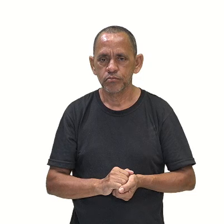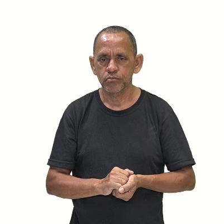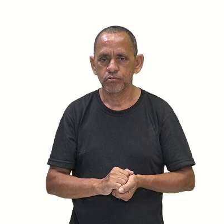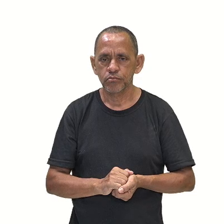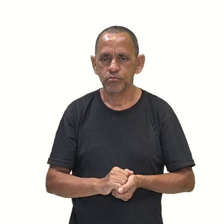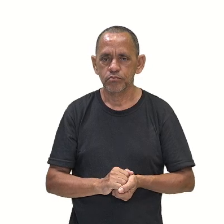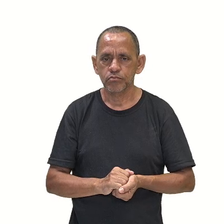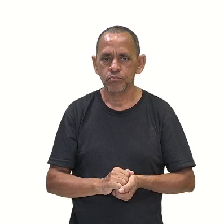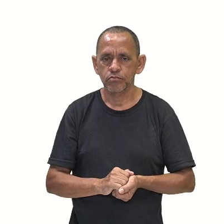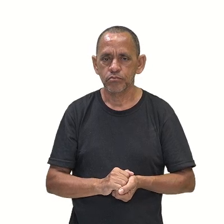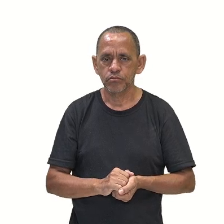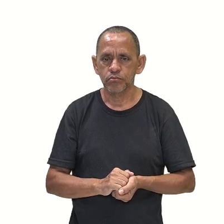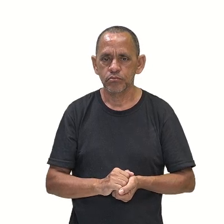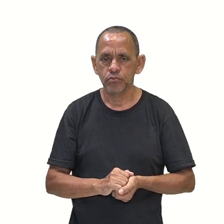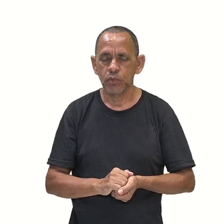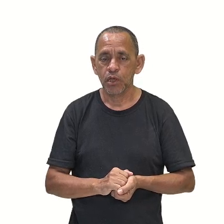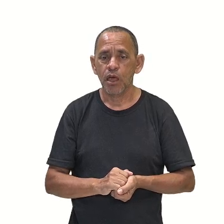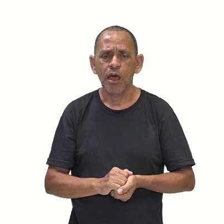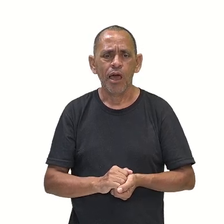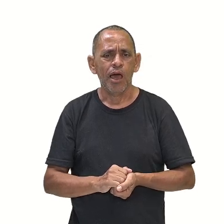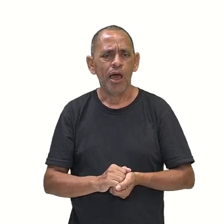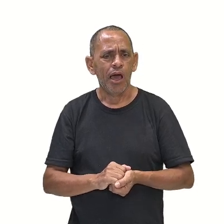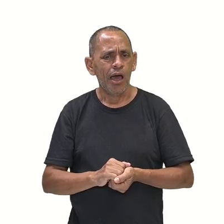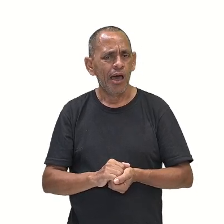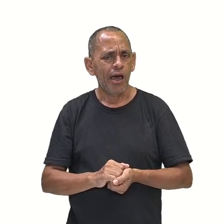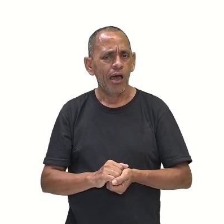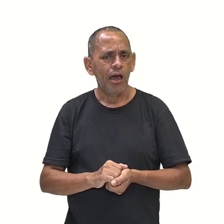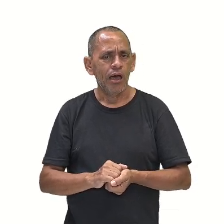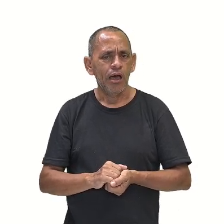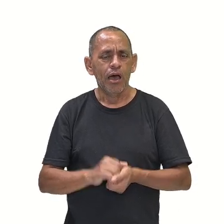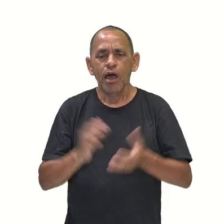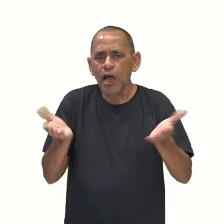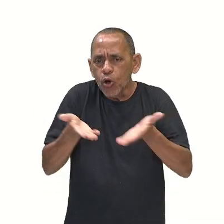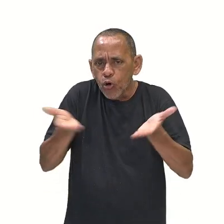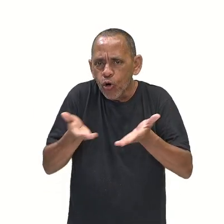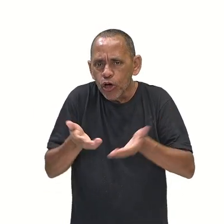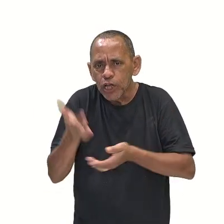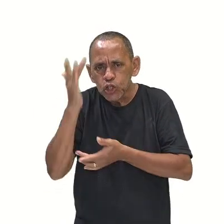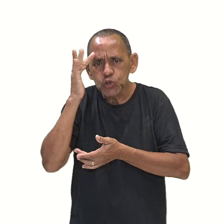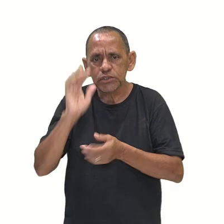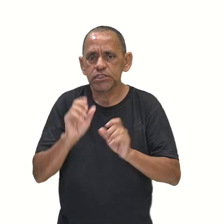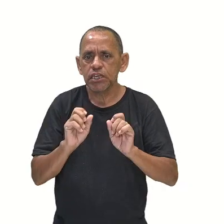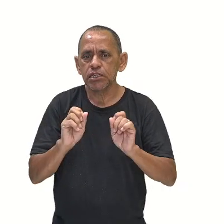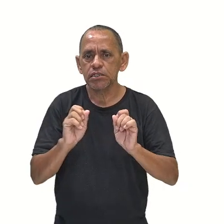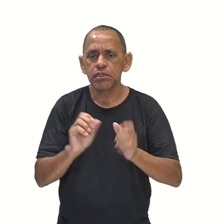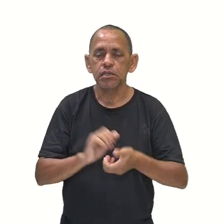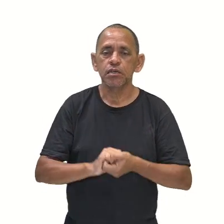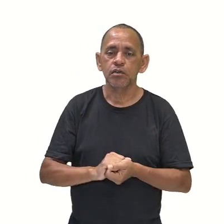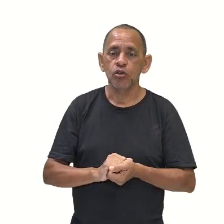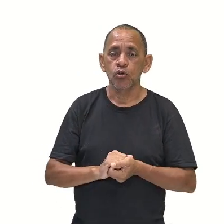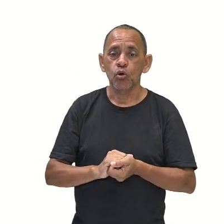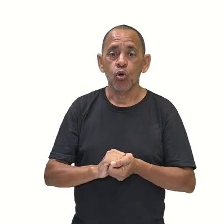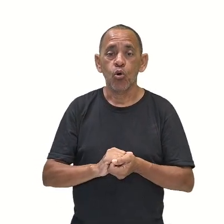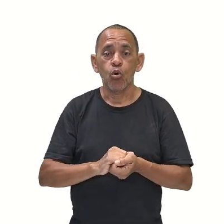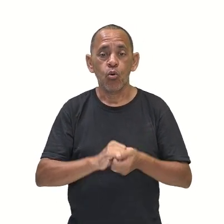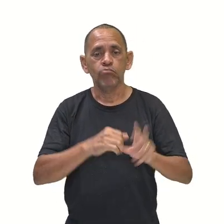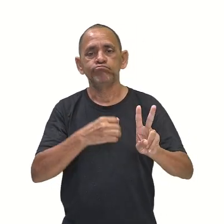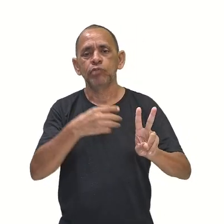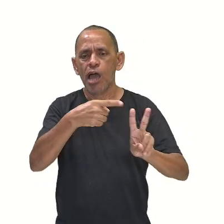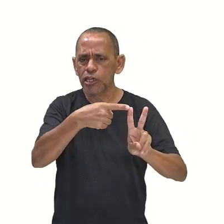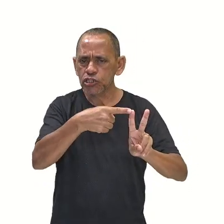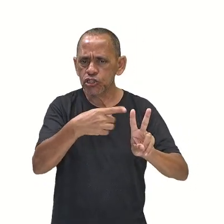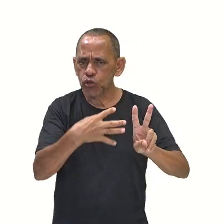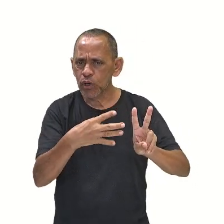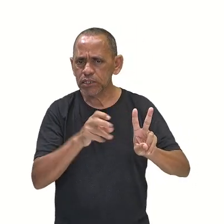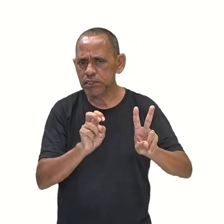aqui. Se é o maior que, se é o menor que, ou se é o igual. Então, como eu não